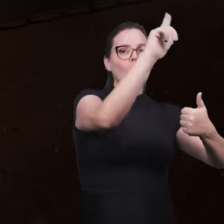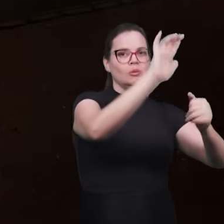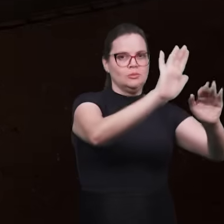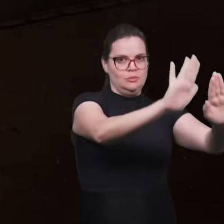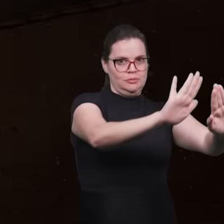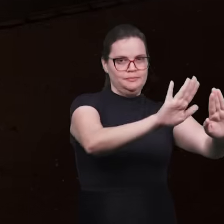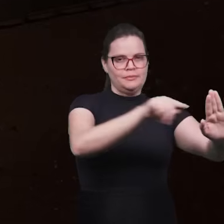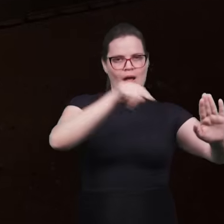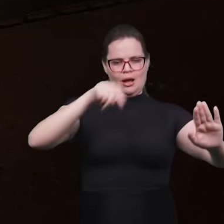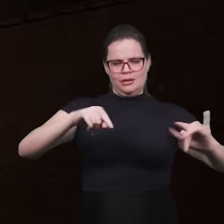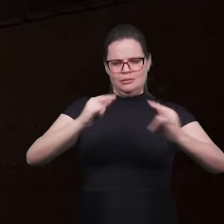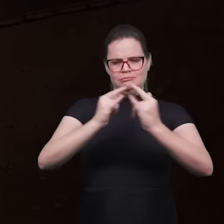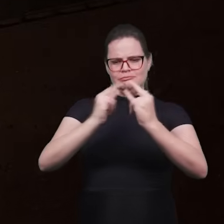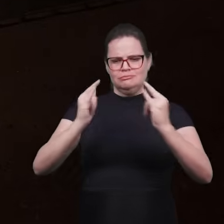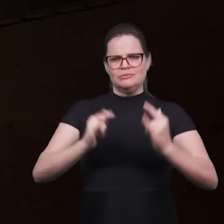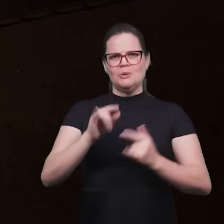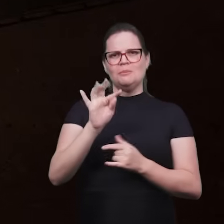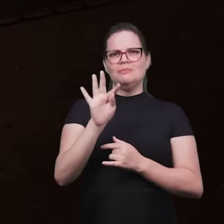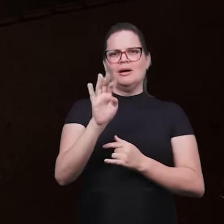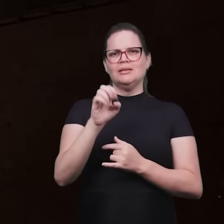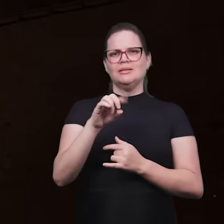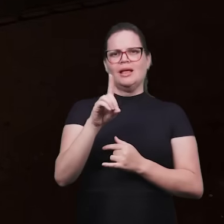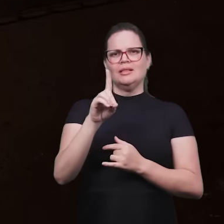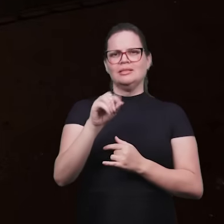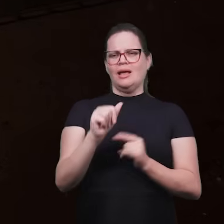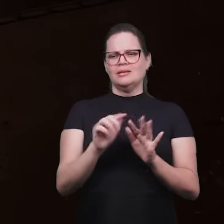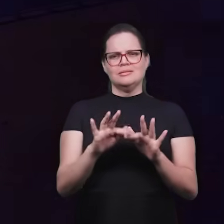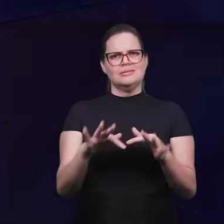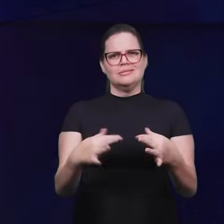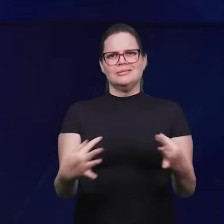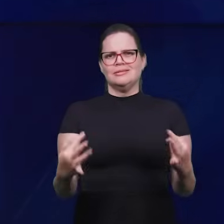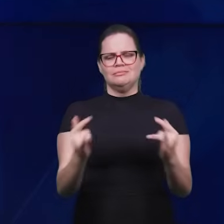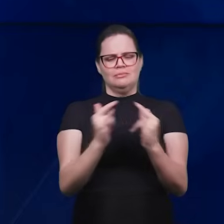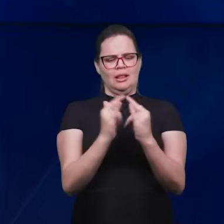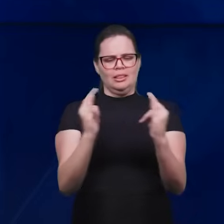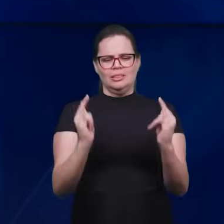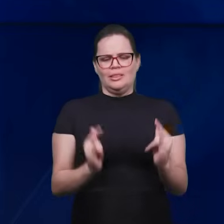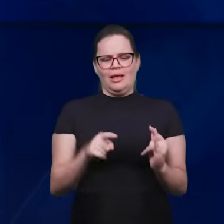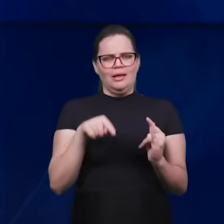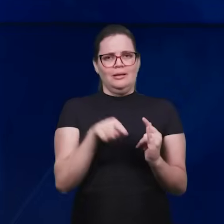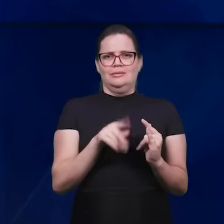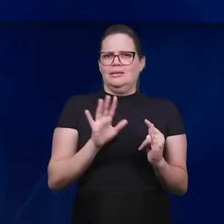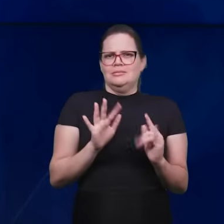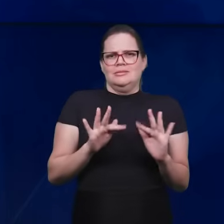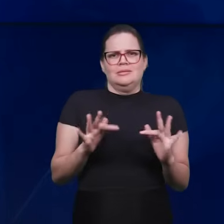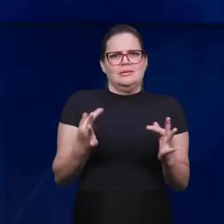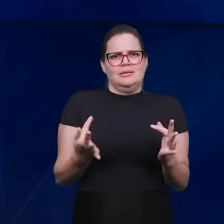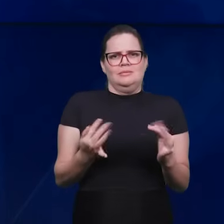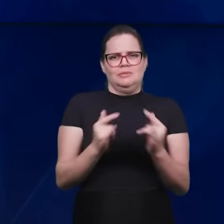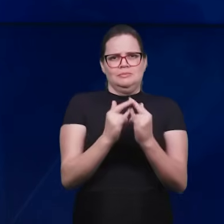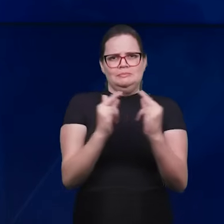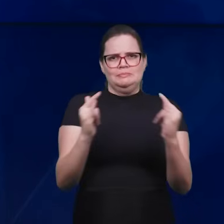simples, não chamava muito atenção, mas dentro